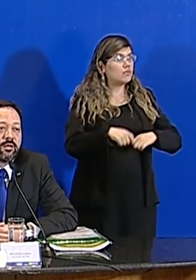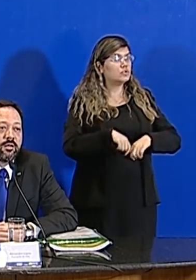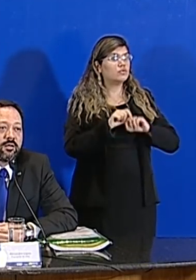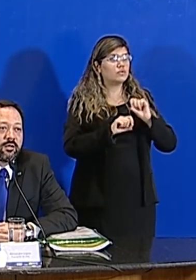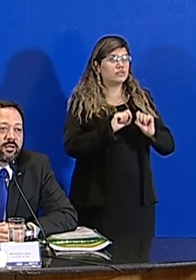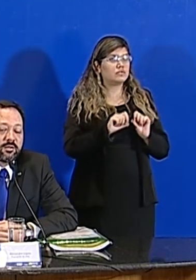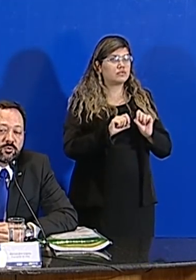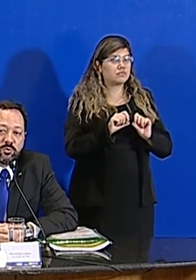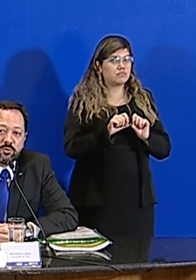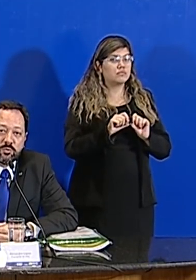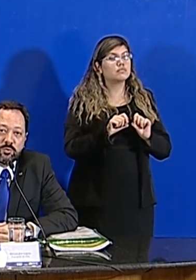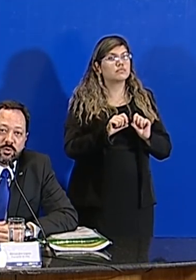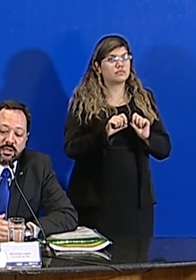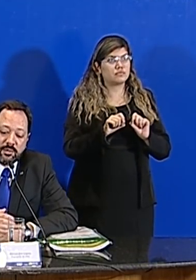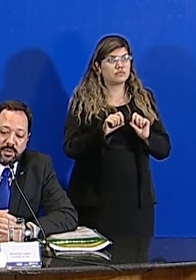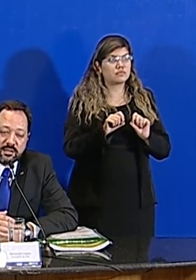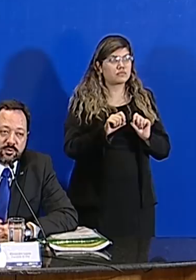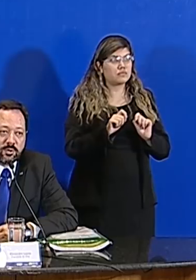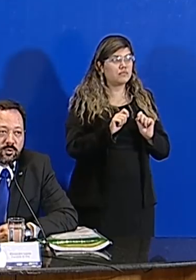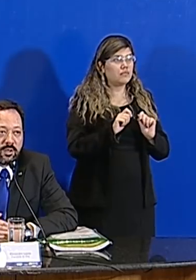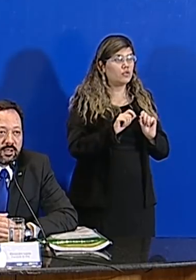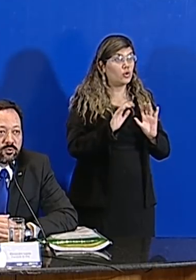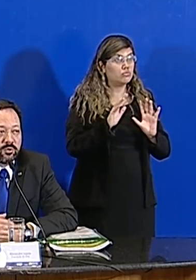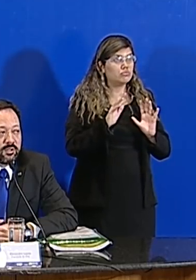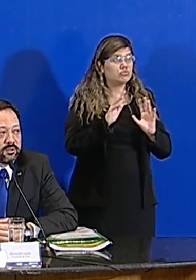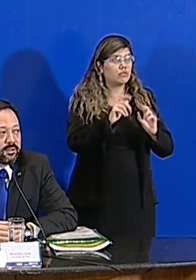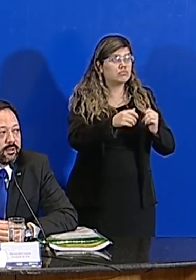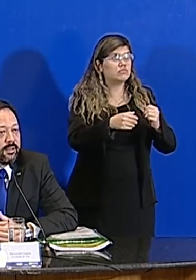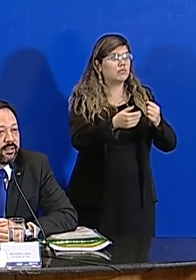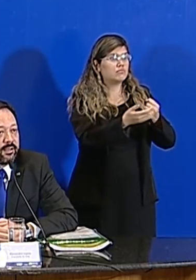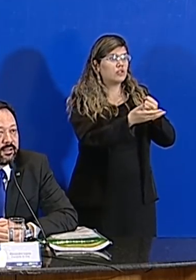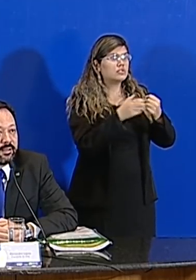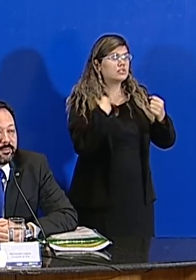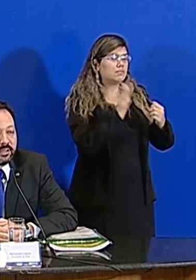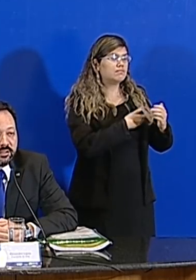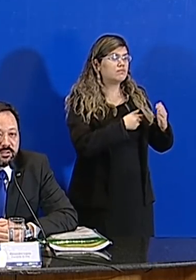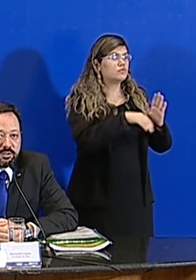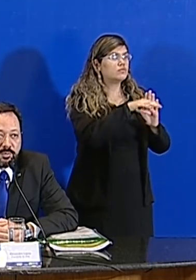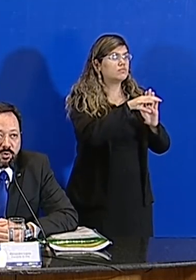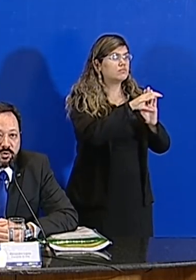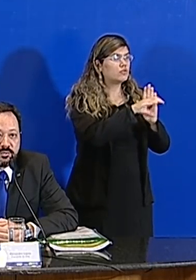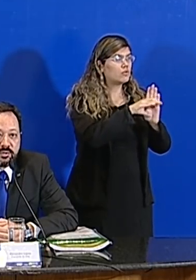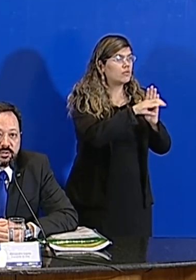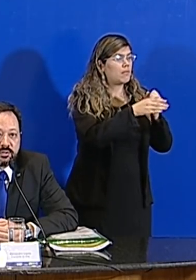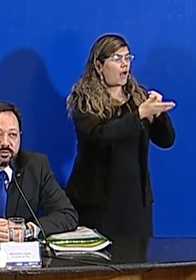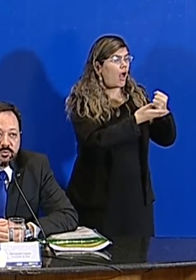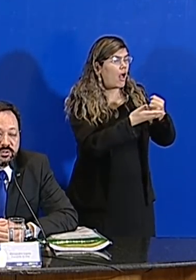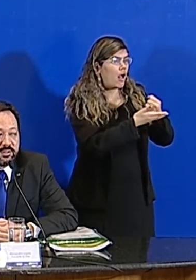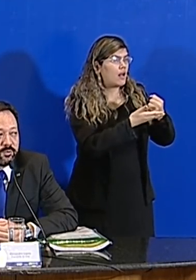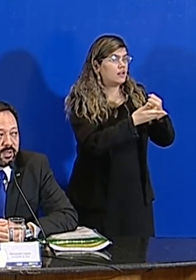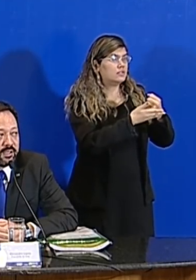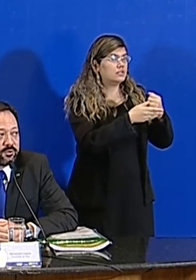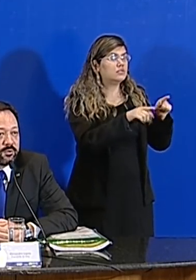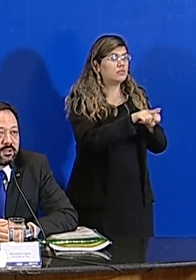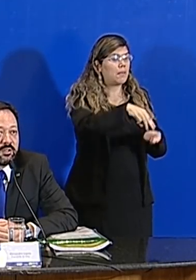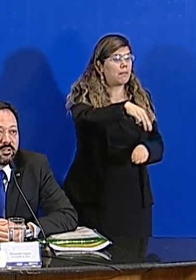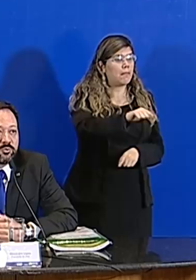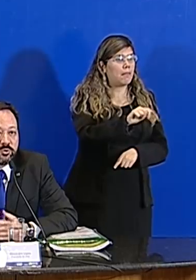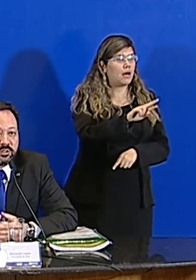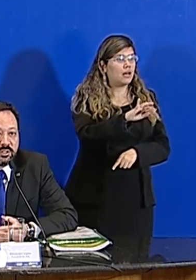cobrir toda a base curricular, toda a nossa matriz de prova do ensino